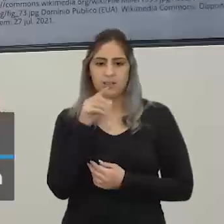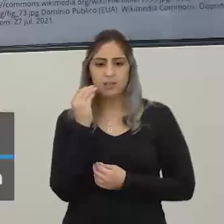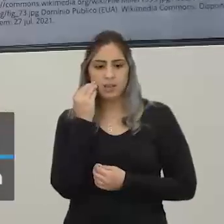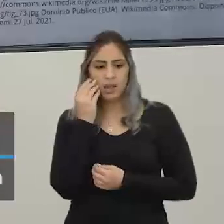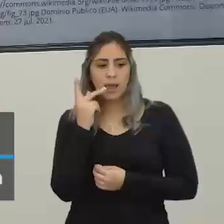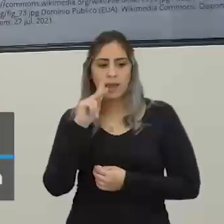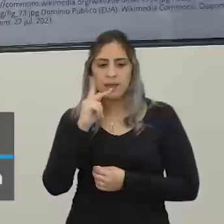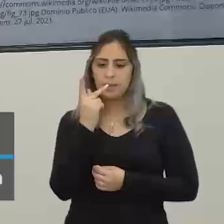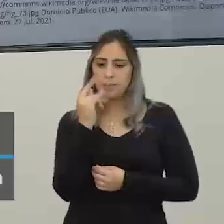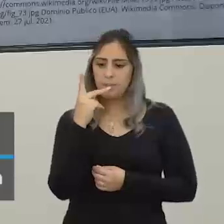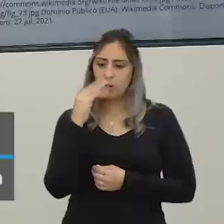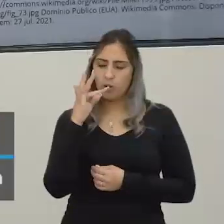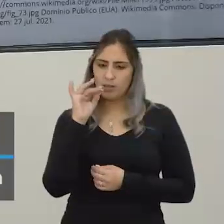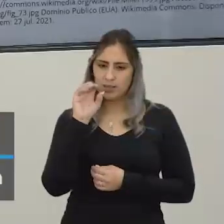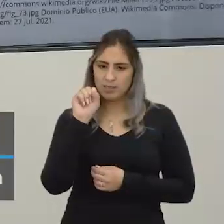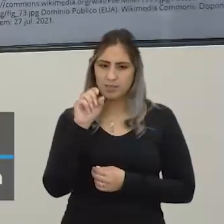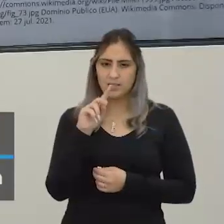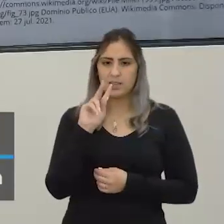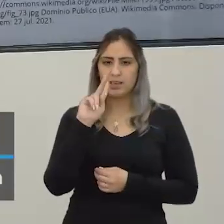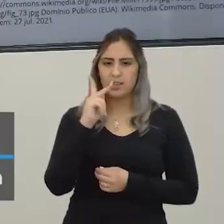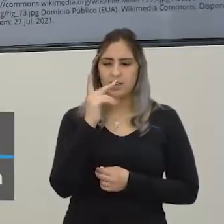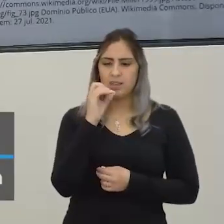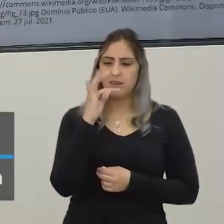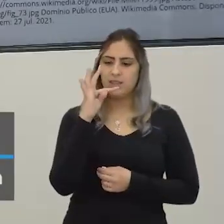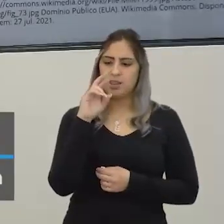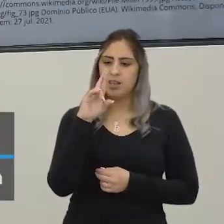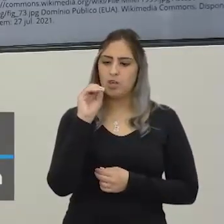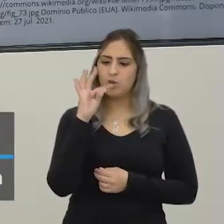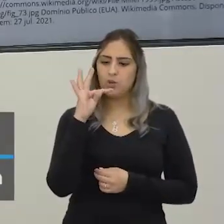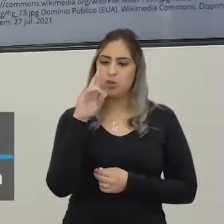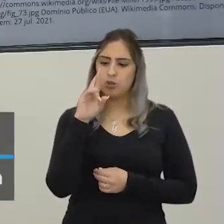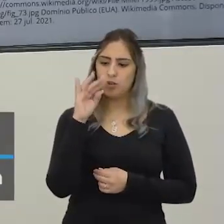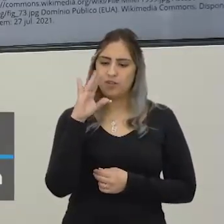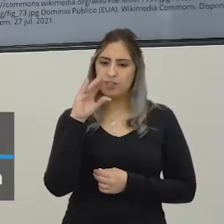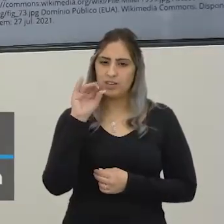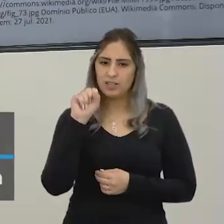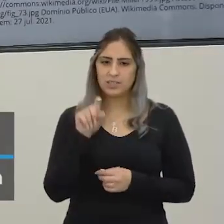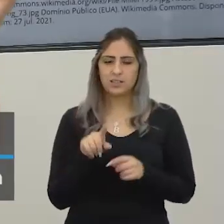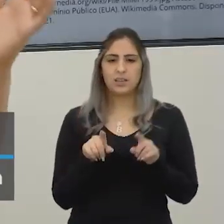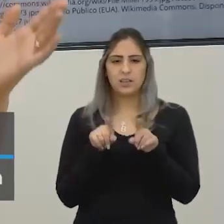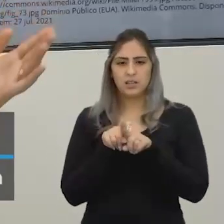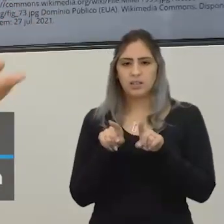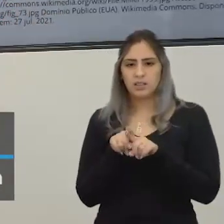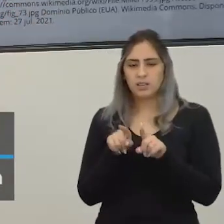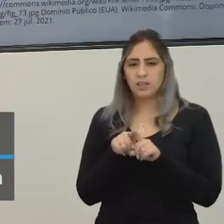heterotrófica, justamente Miller e Urey, eles acabam estabelecendo que,